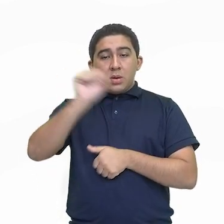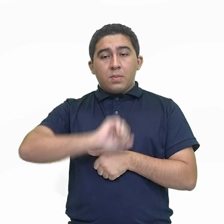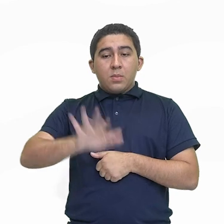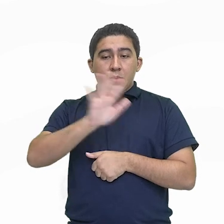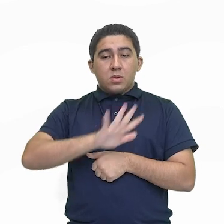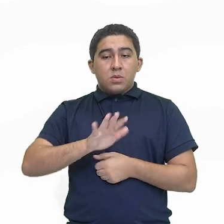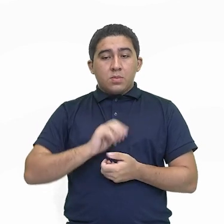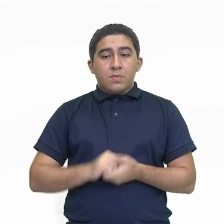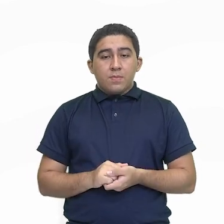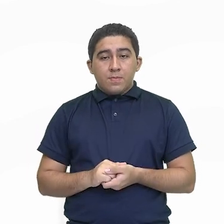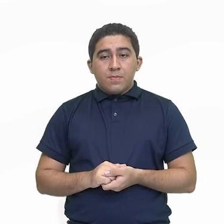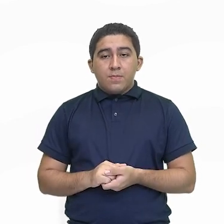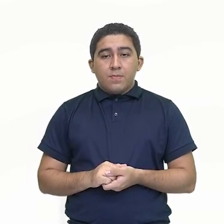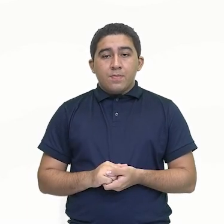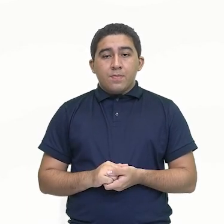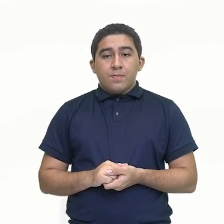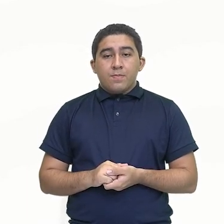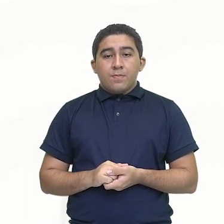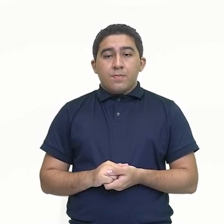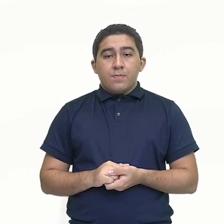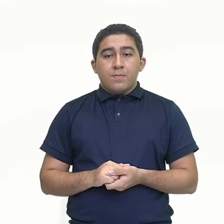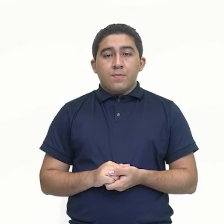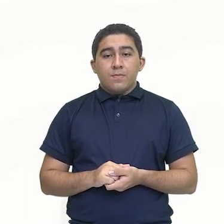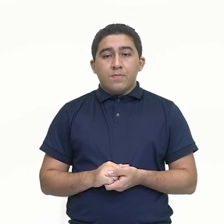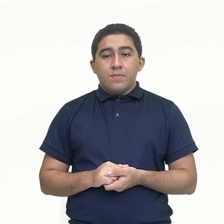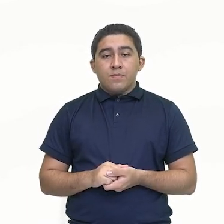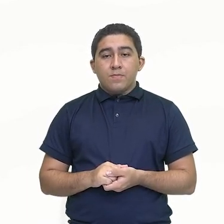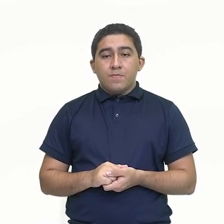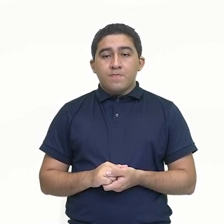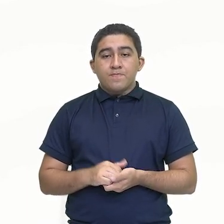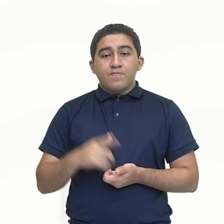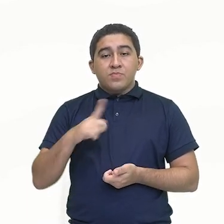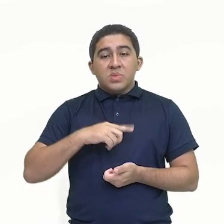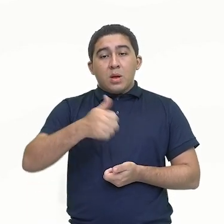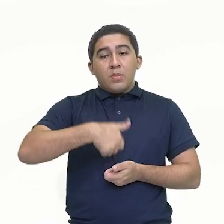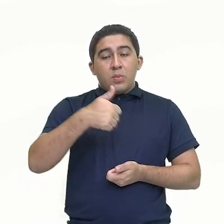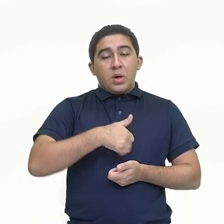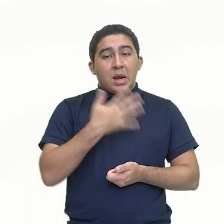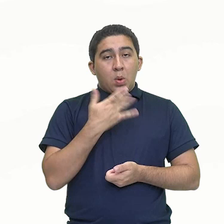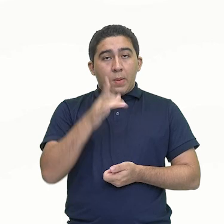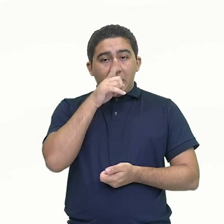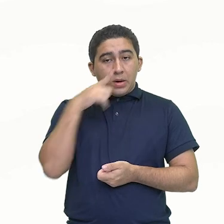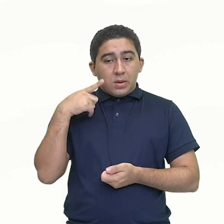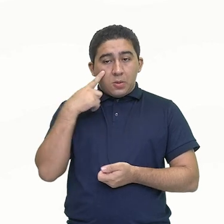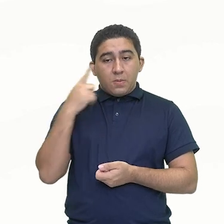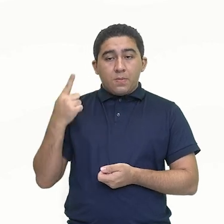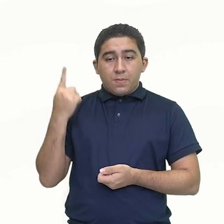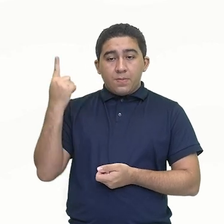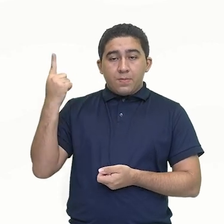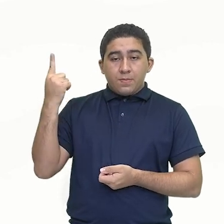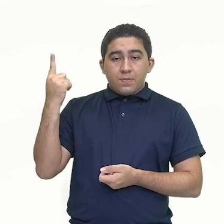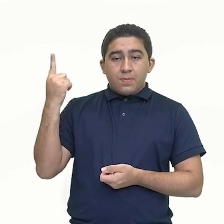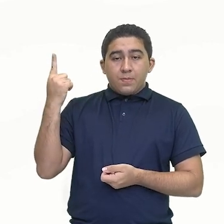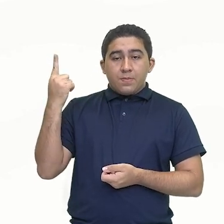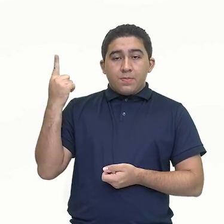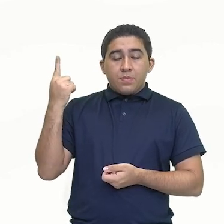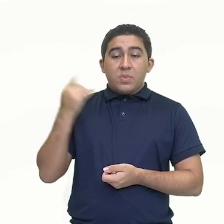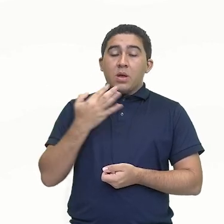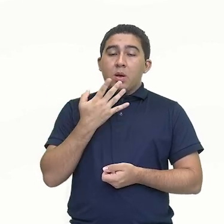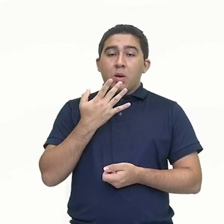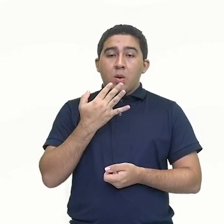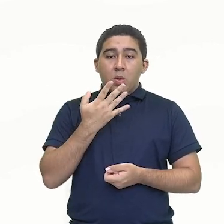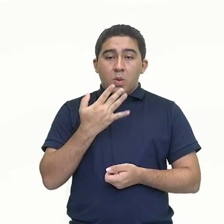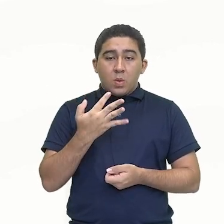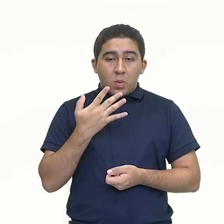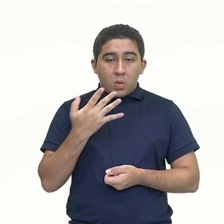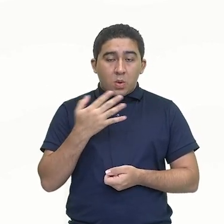essas células que estão aqui na tela, que nós temos os linfócitos T, vamos começar por eles, né? Os linfócitos T,